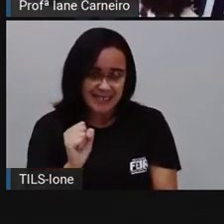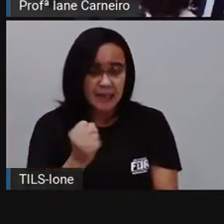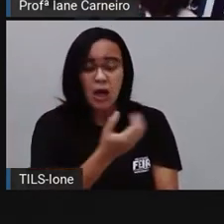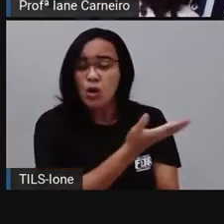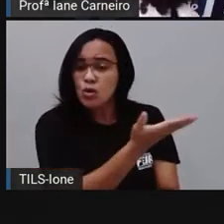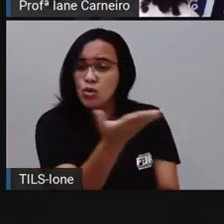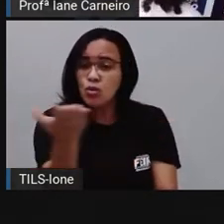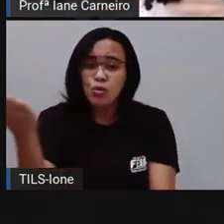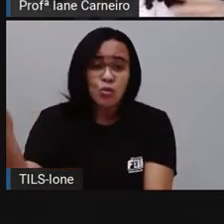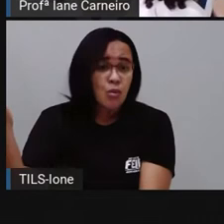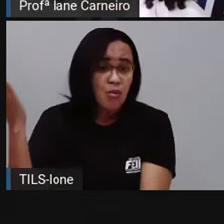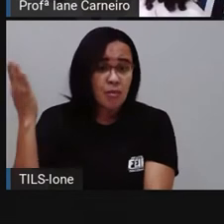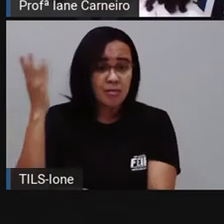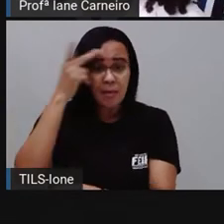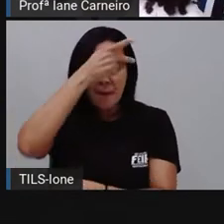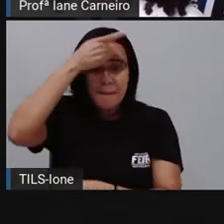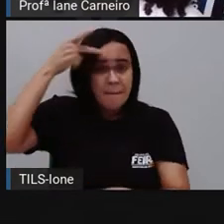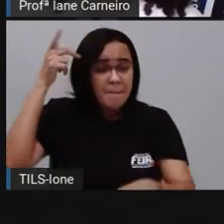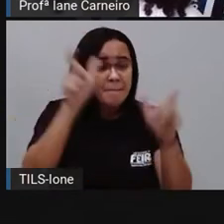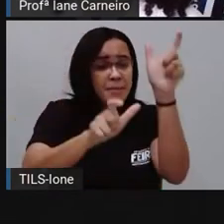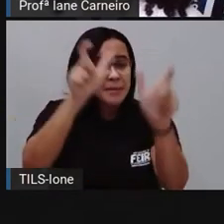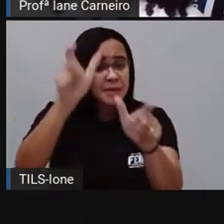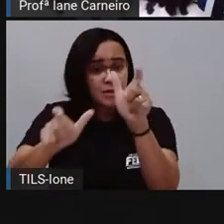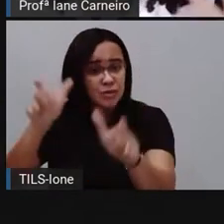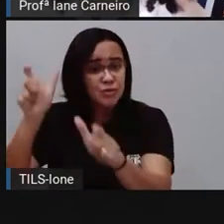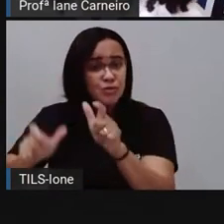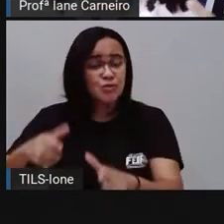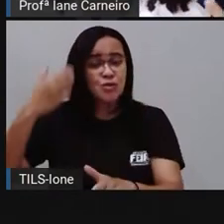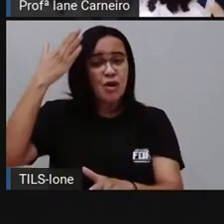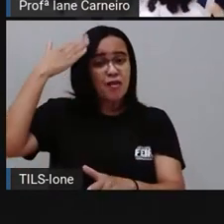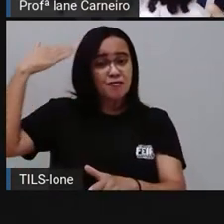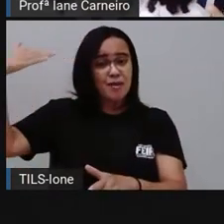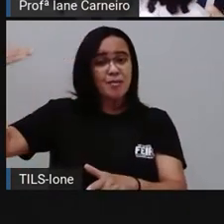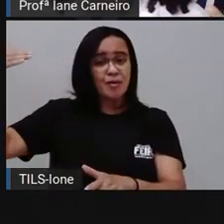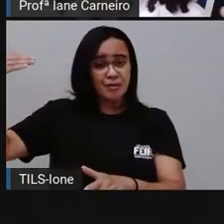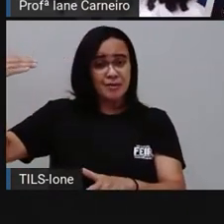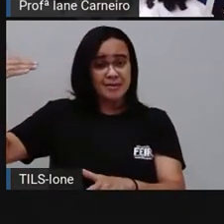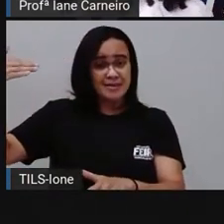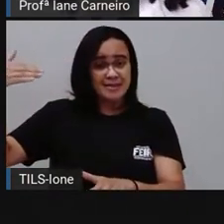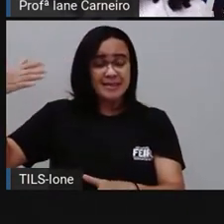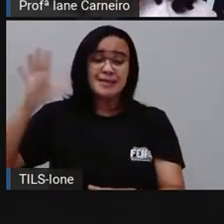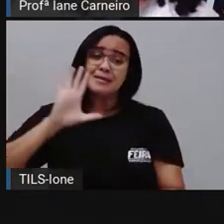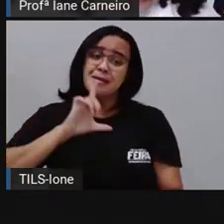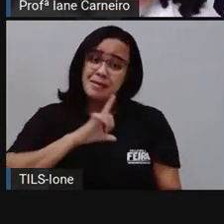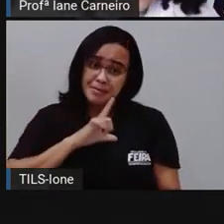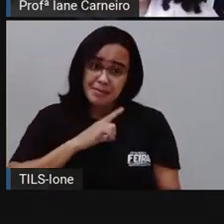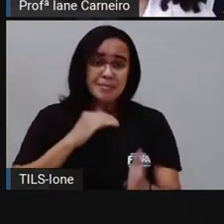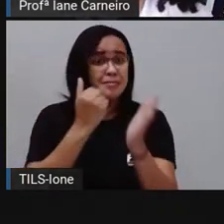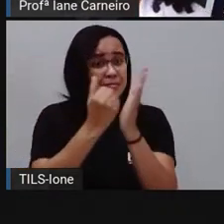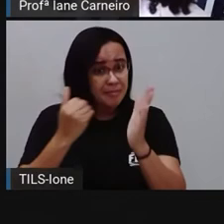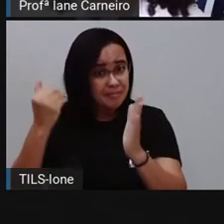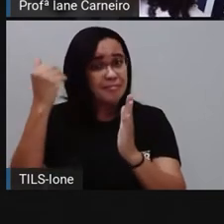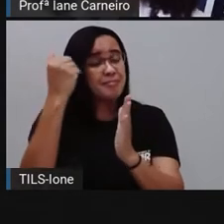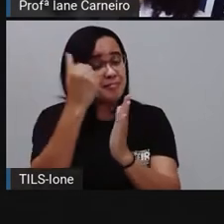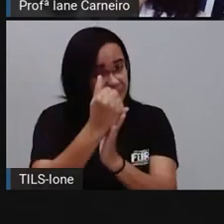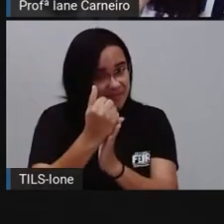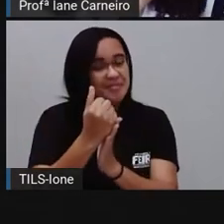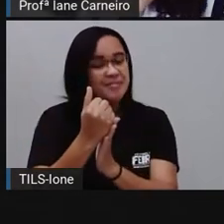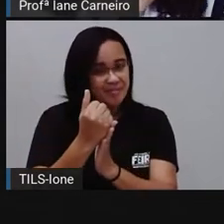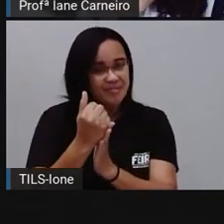artistas famosos que a Pró compartilhou com vocês, mas além deles, tem outros, né, a